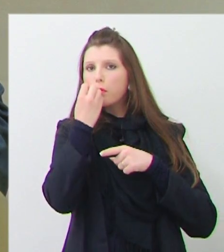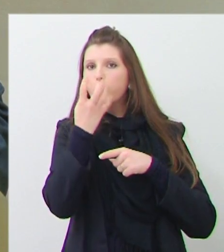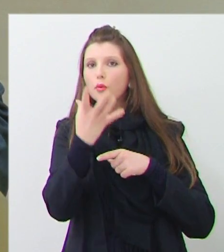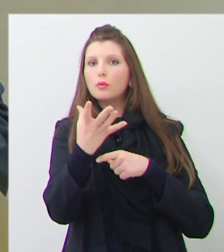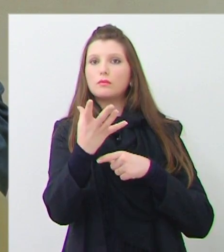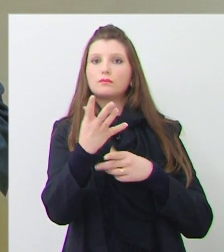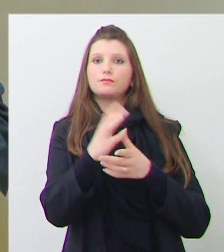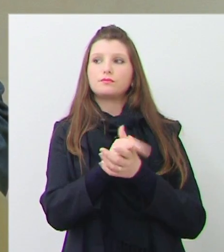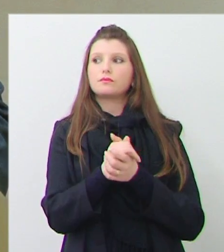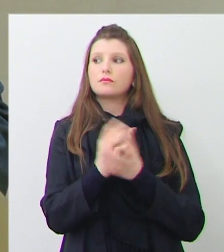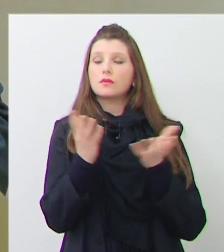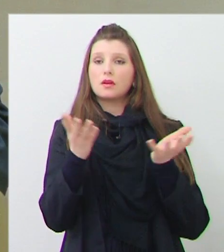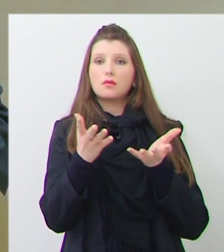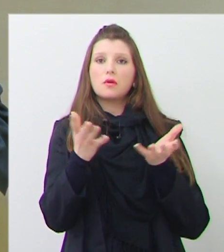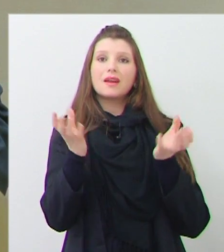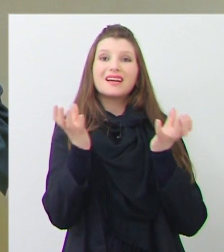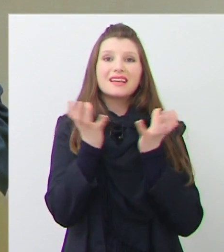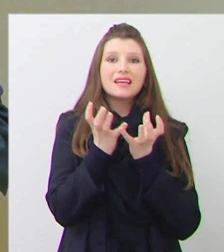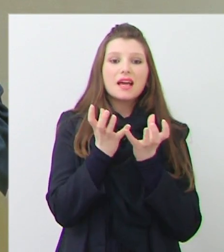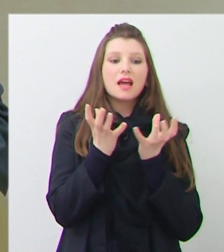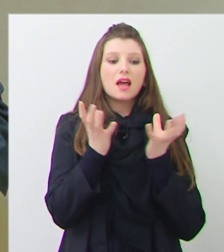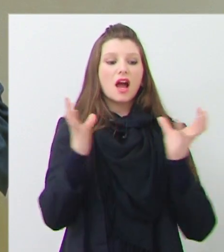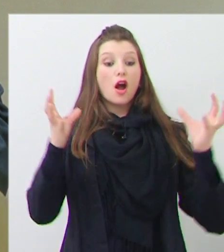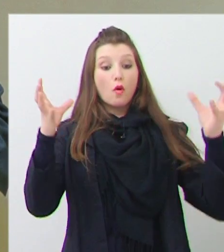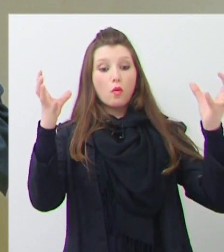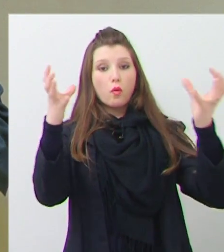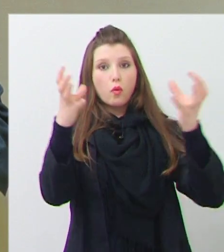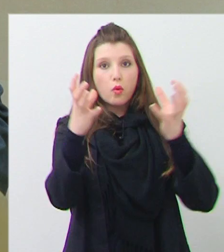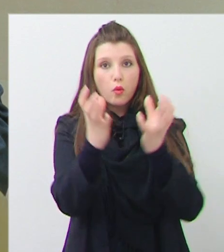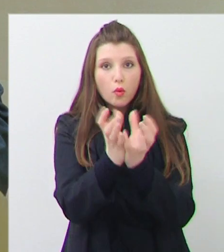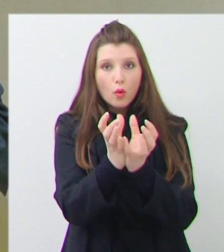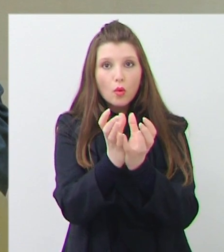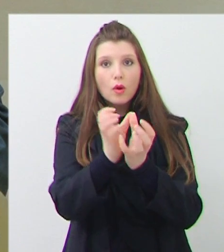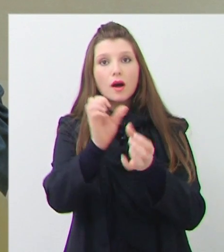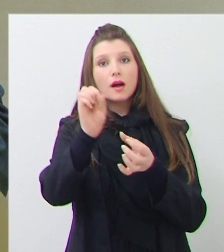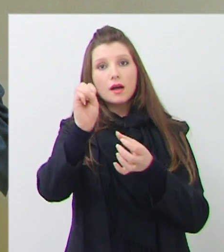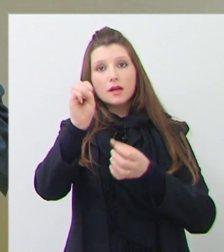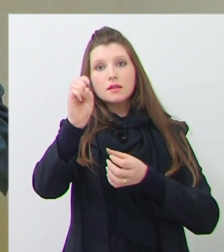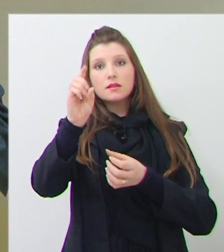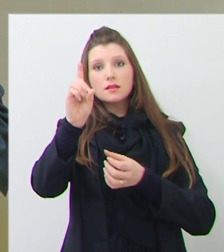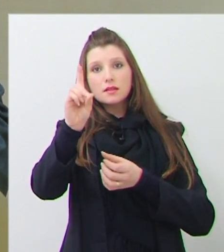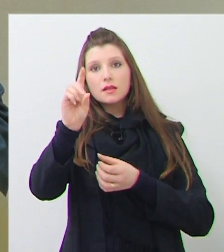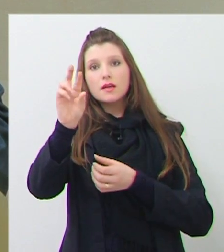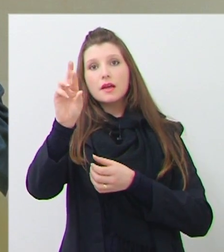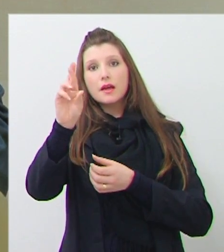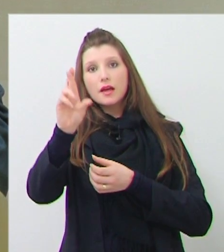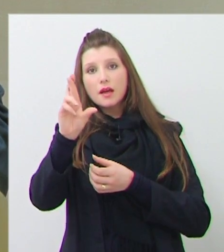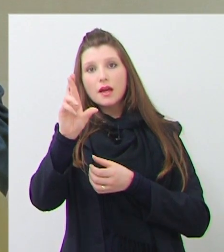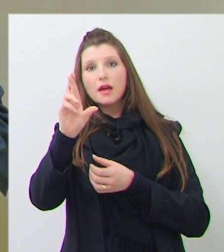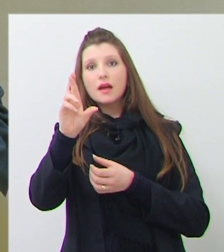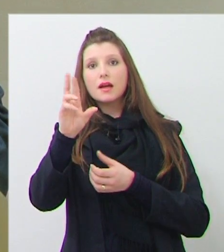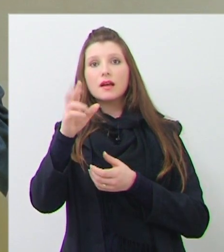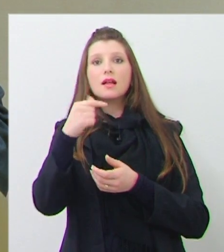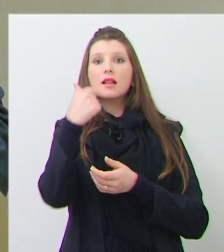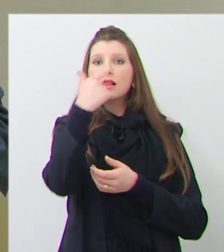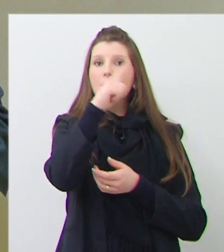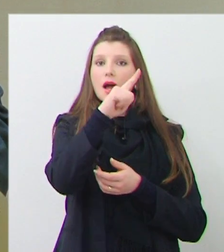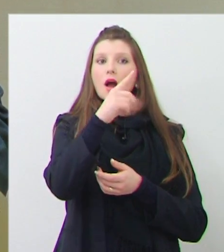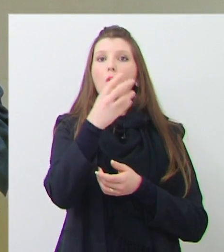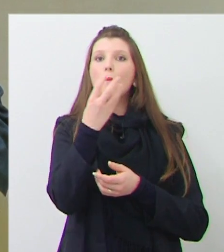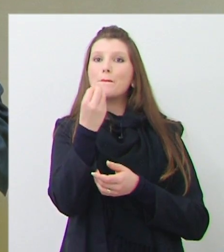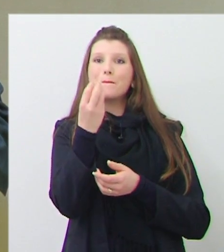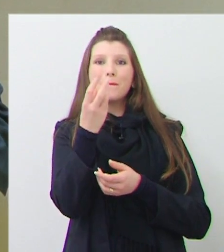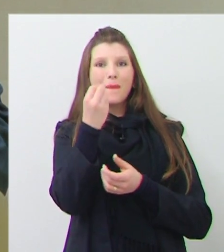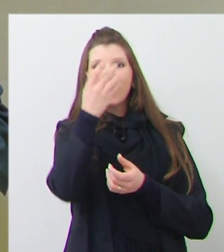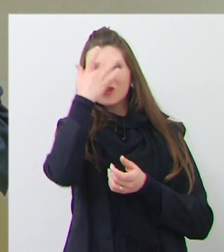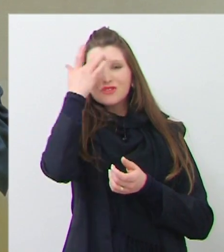quer centralizar o SAMU, a SDR, que é cabide de emprego, continua descentralizada para